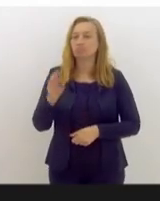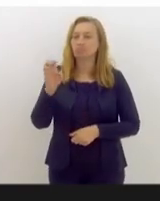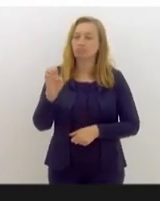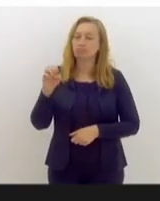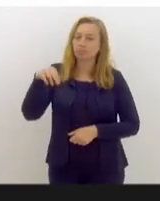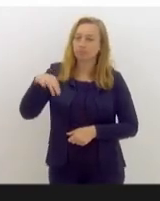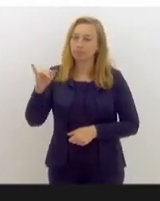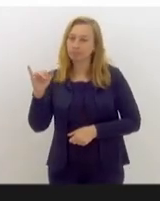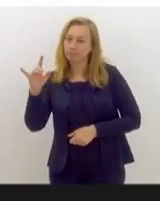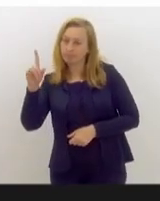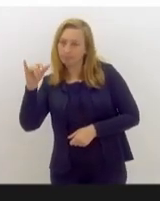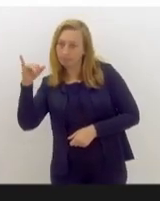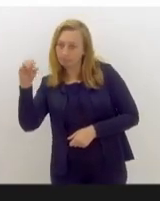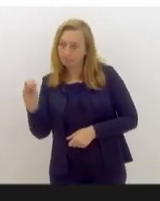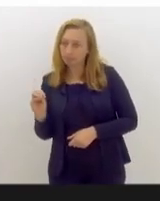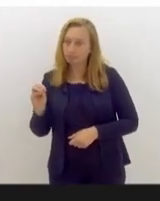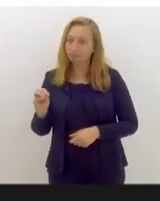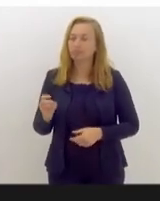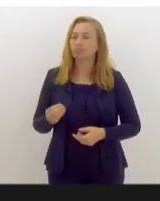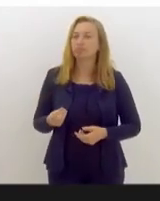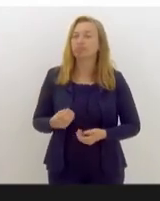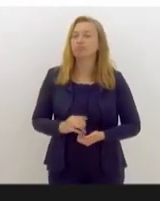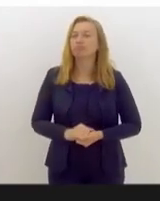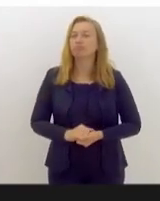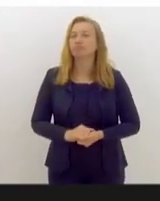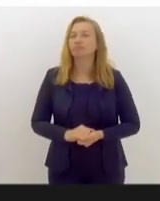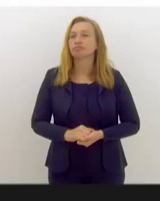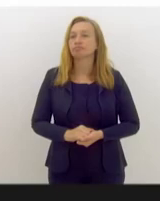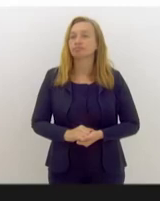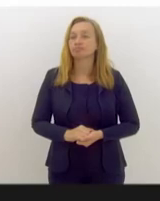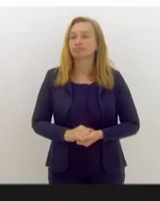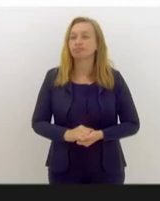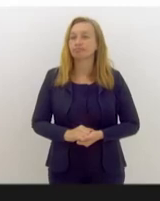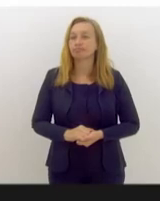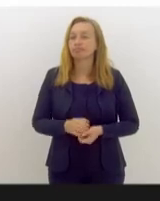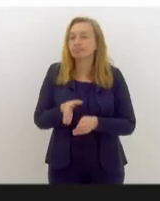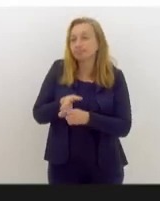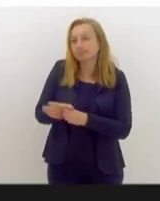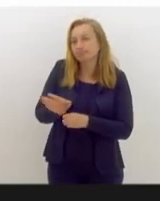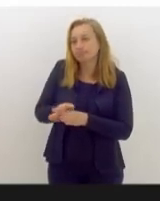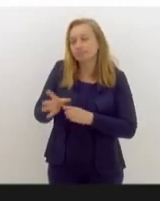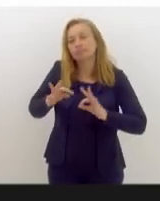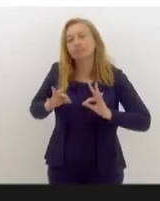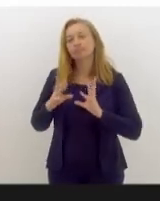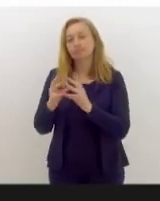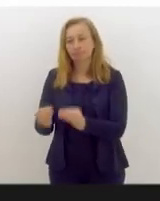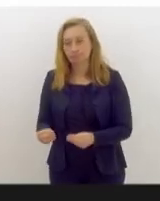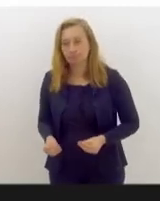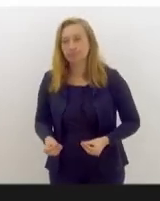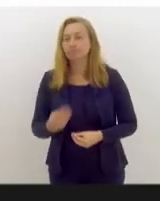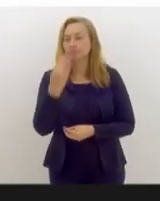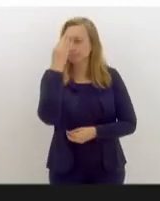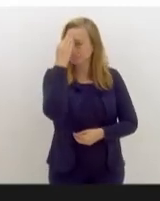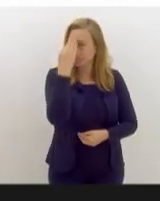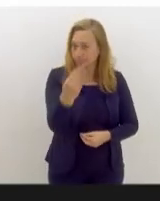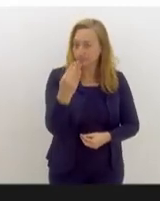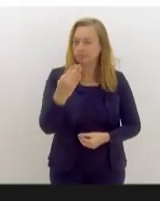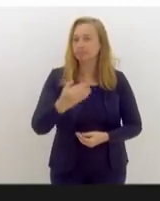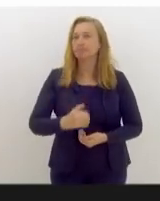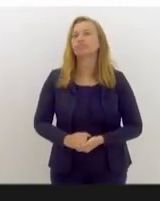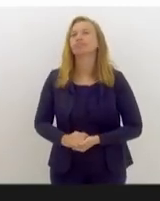a presença constante e as orientações. Quero agradecer